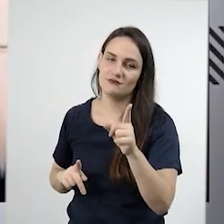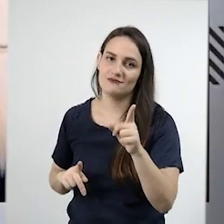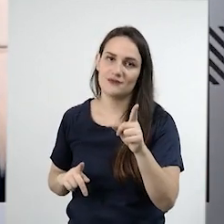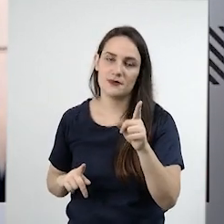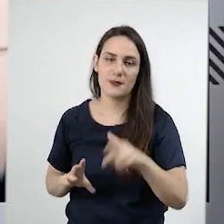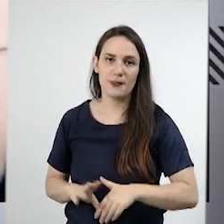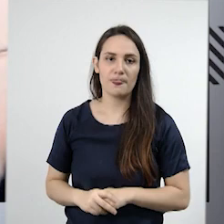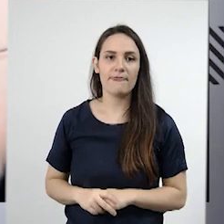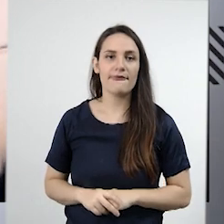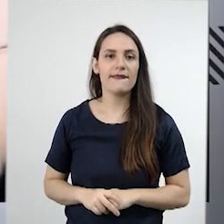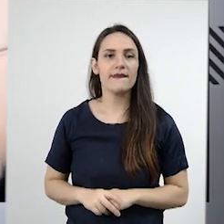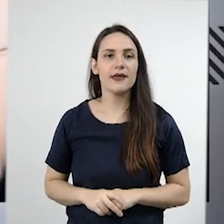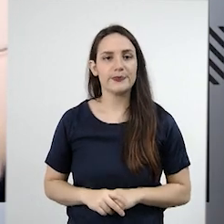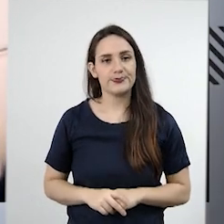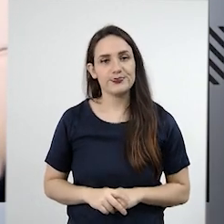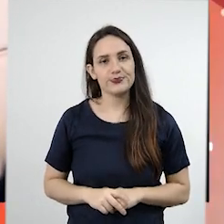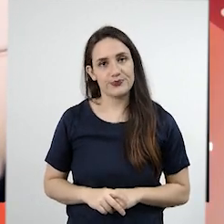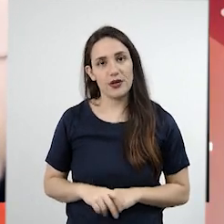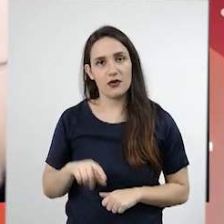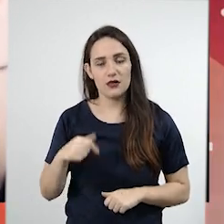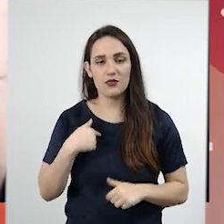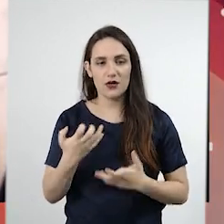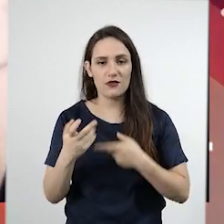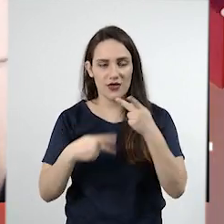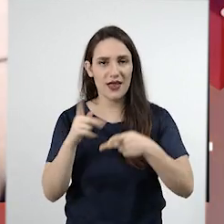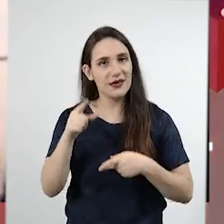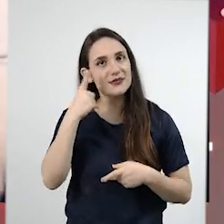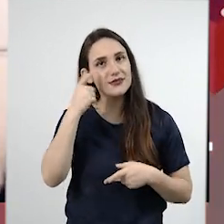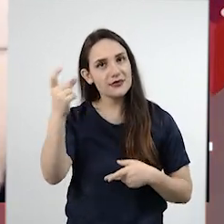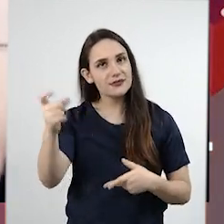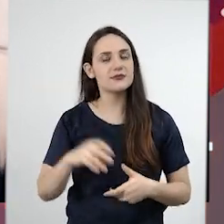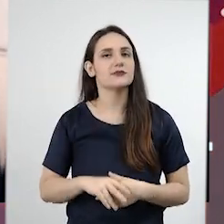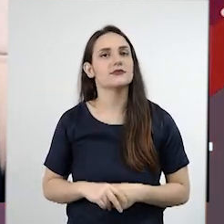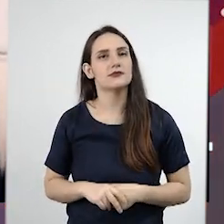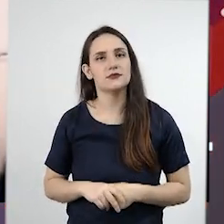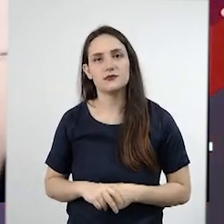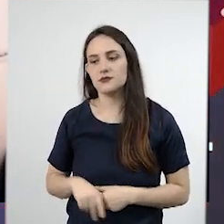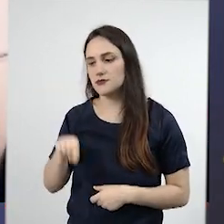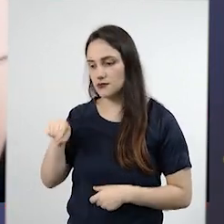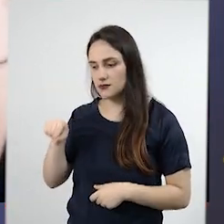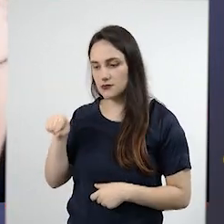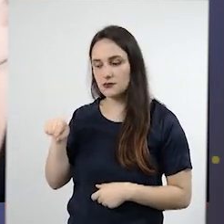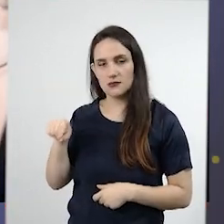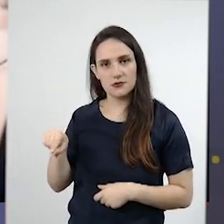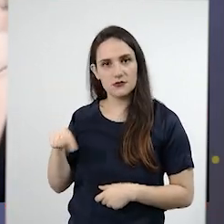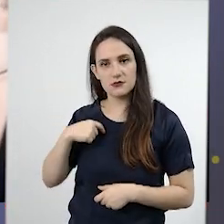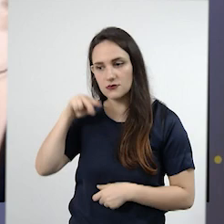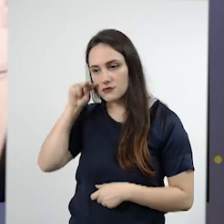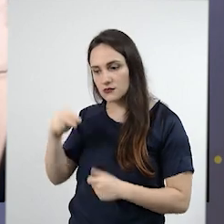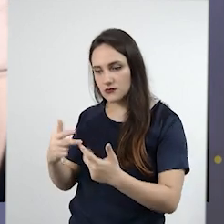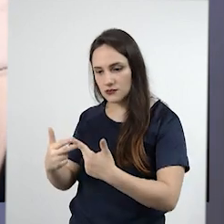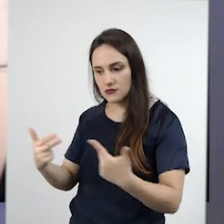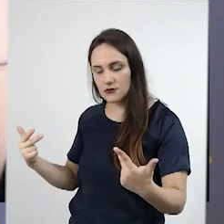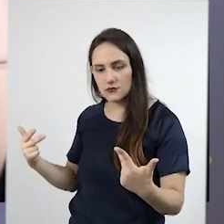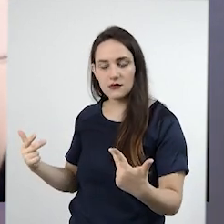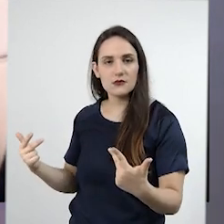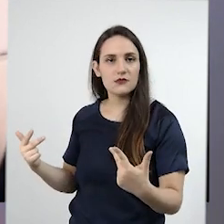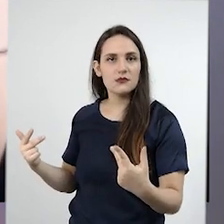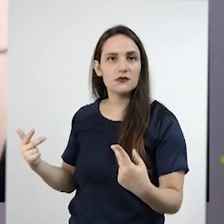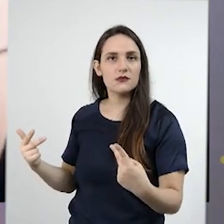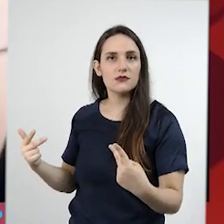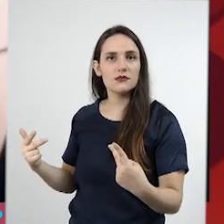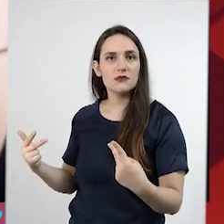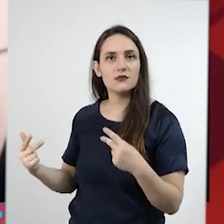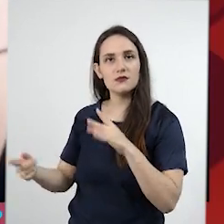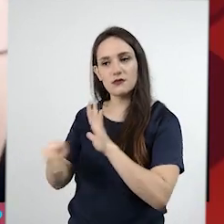pontuo muito para os alunos isso, a gente visualizar o que tem ali e buscar. Sim. Tanto questões relacionadas à minha opinião,